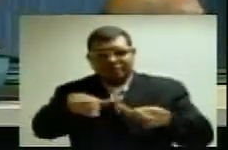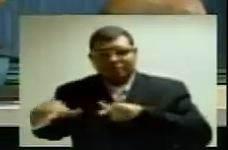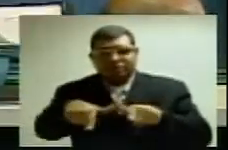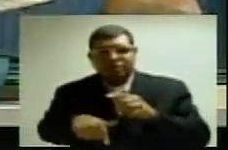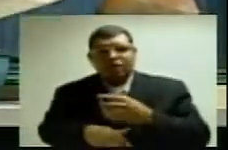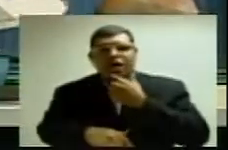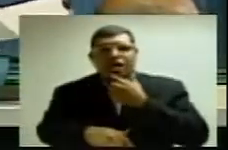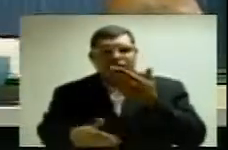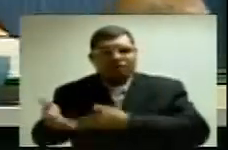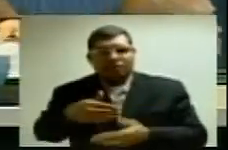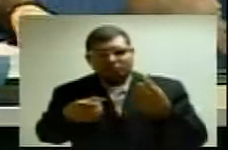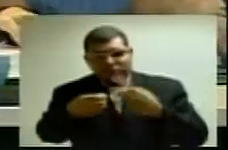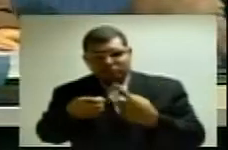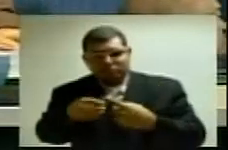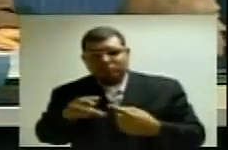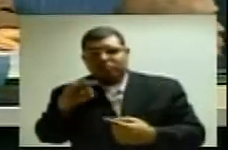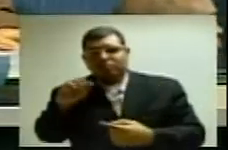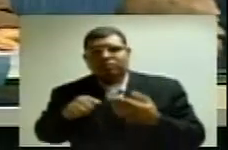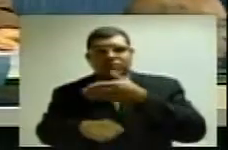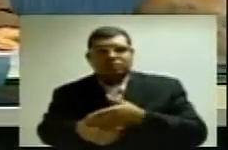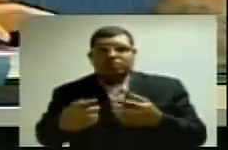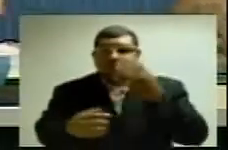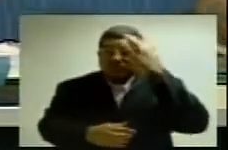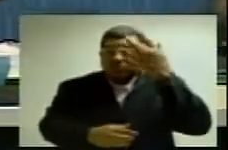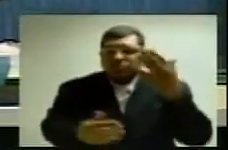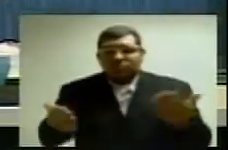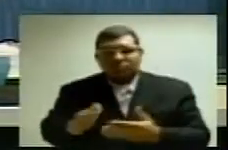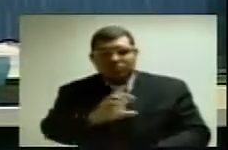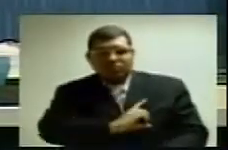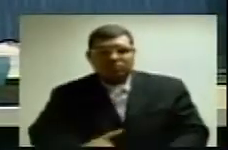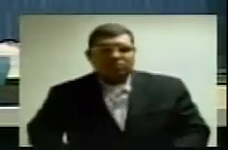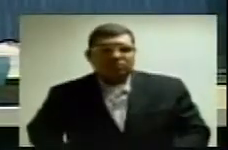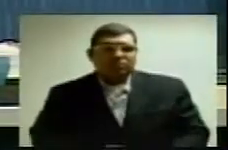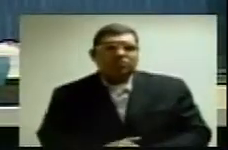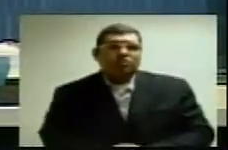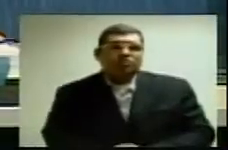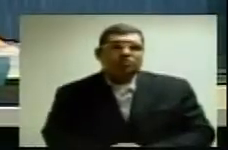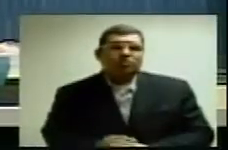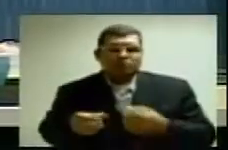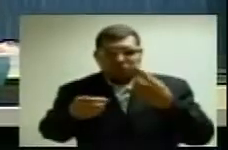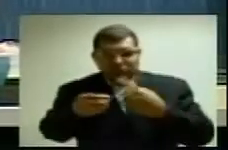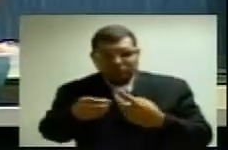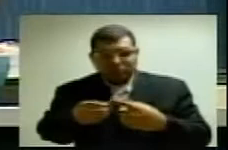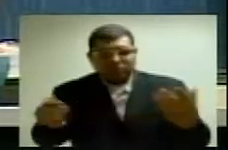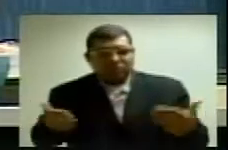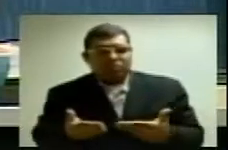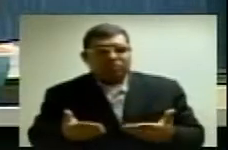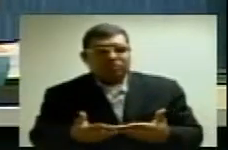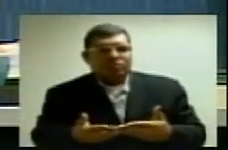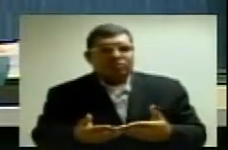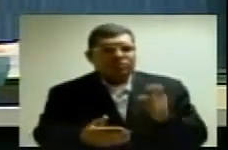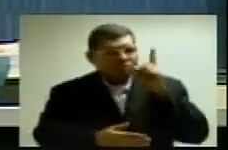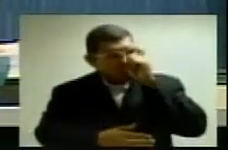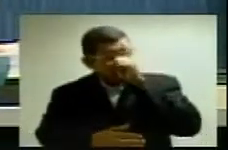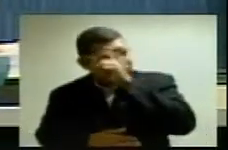para roubar os cofres do município de Boca do Acre. Aí imagina, deputado Luiz Castro, um município que está